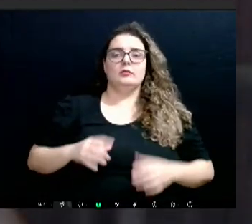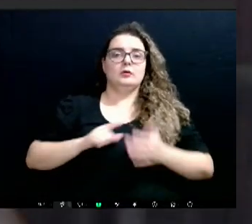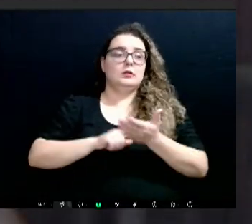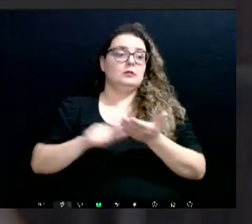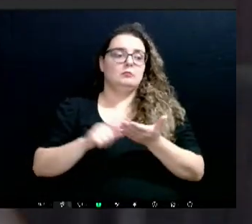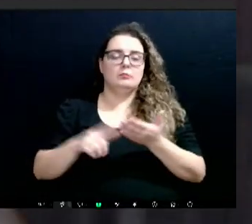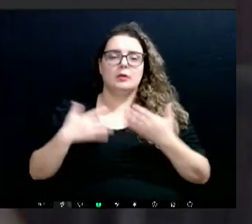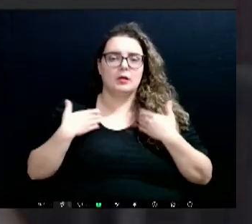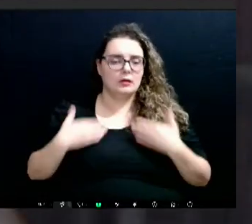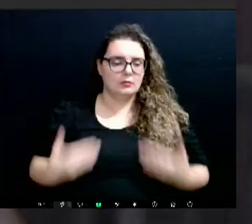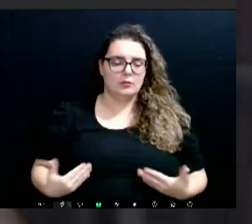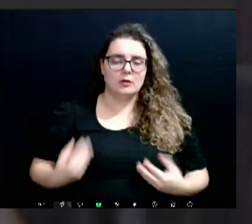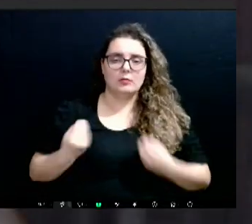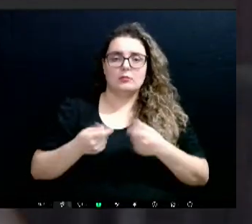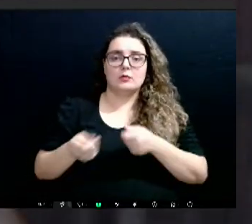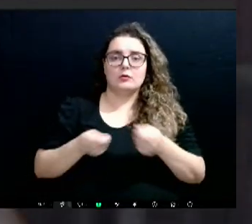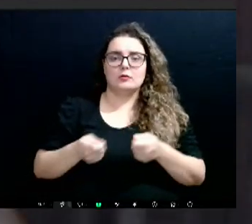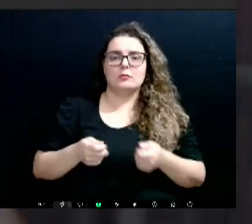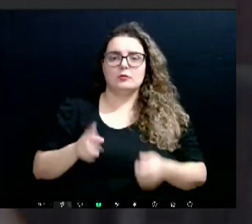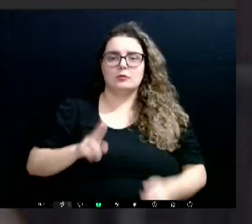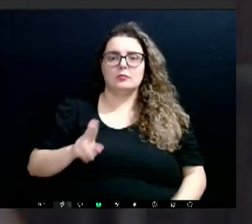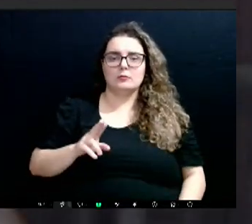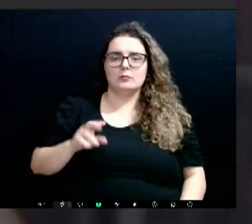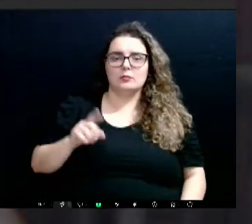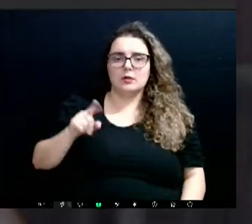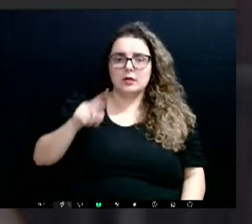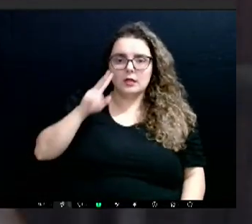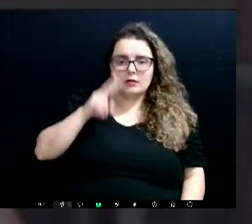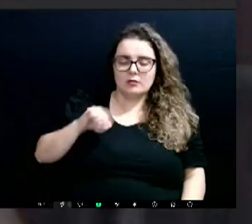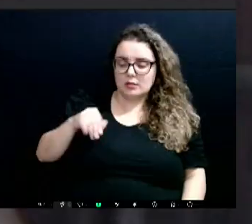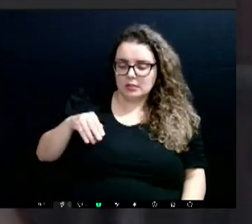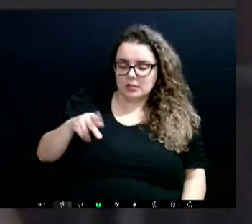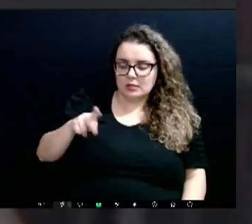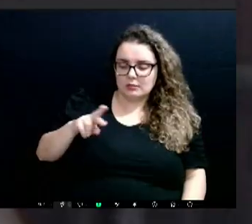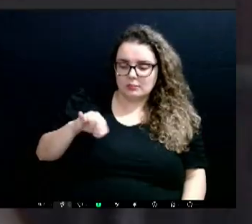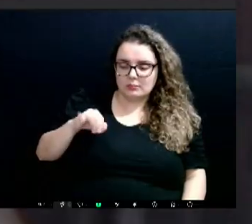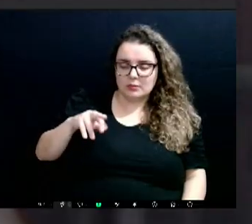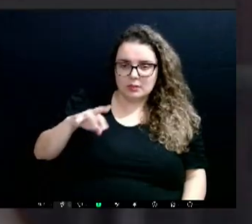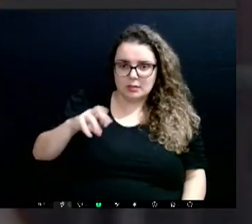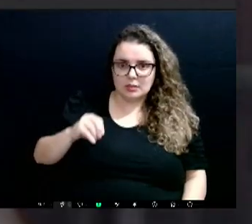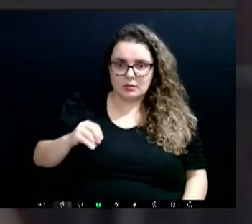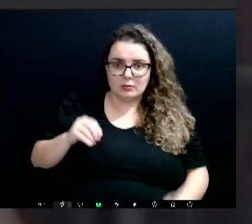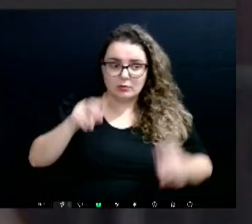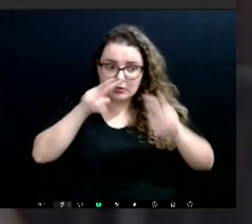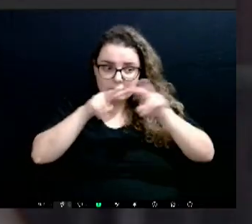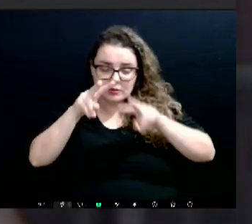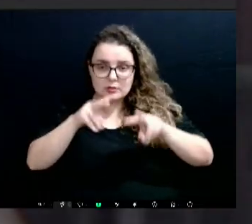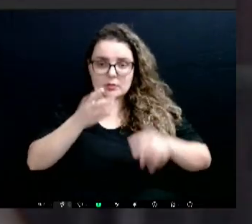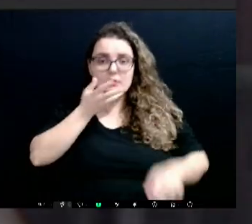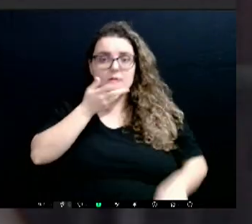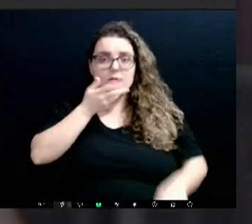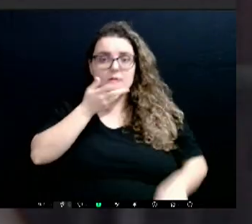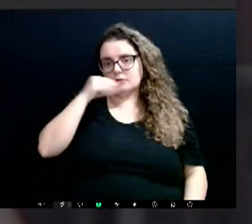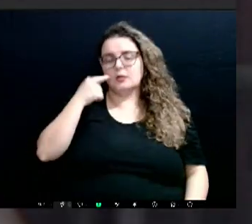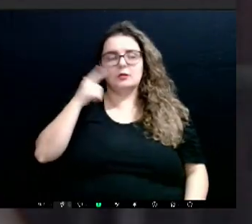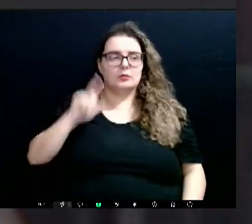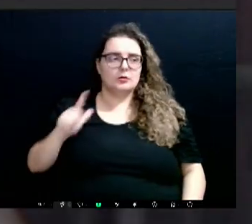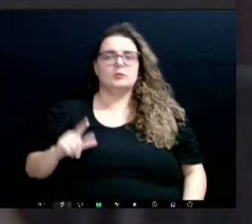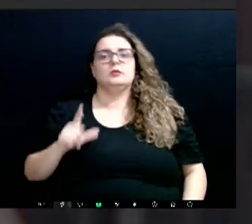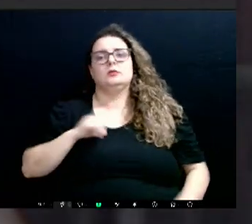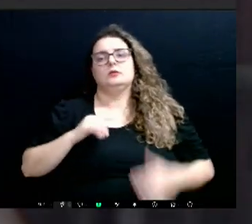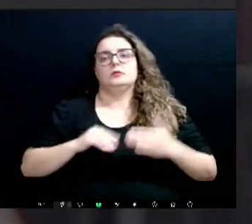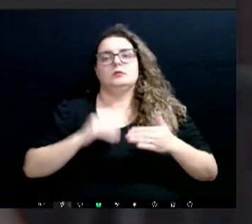a gente vê algo muito empírico, muito concreto nas crianças e adolescentes. Claro, né, tem todo esse desenvolvimento e é